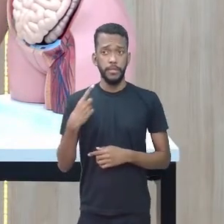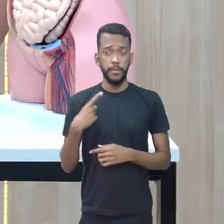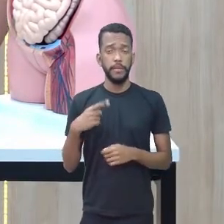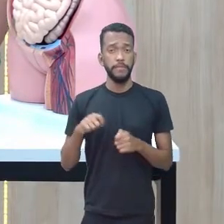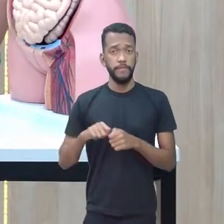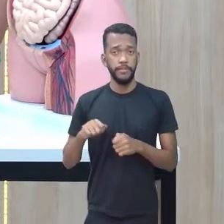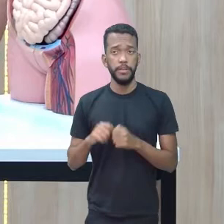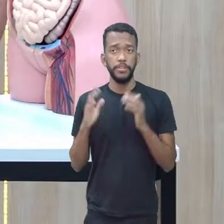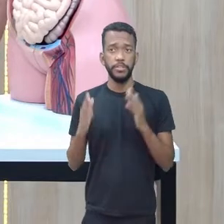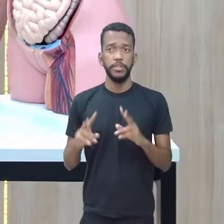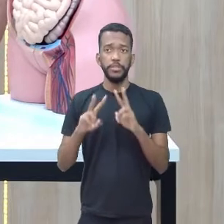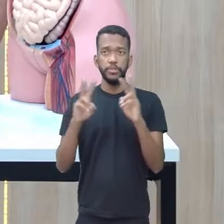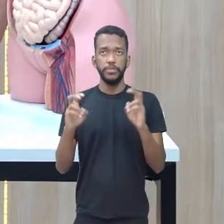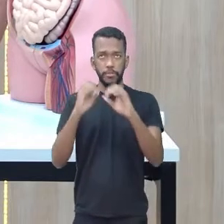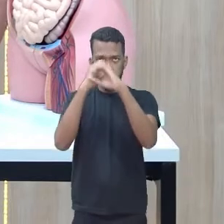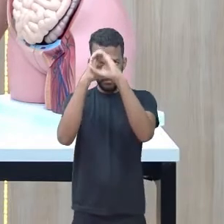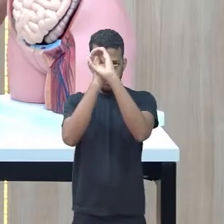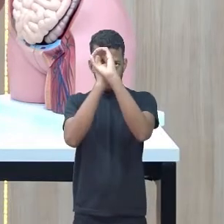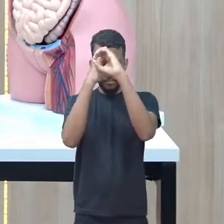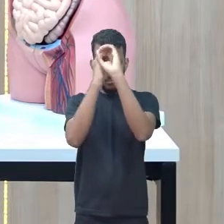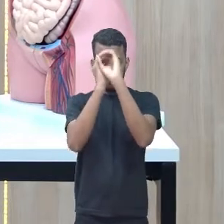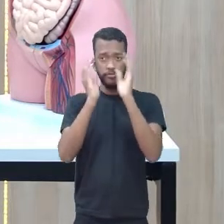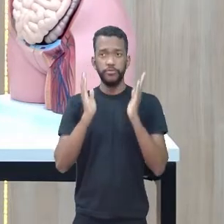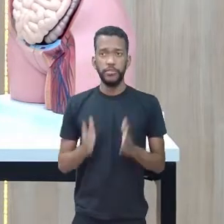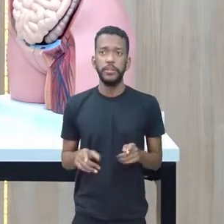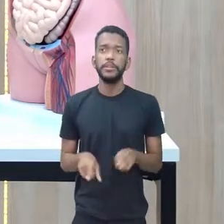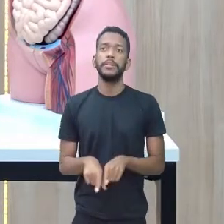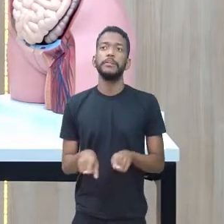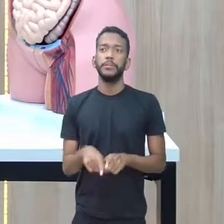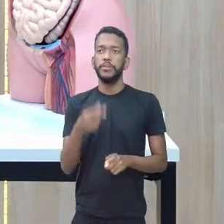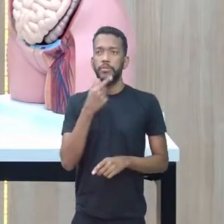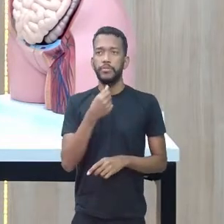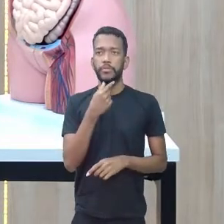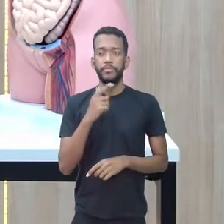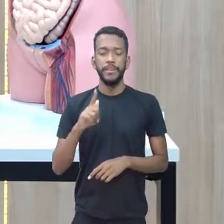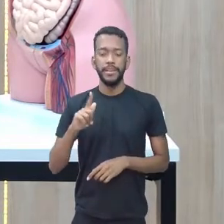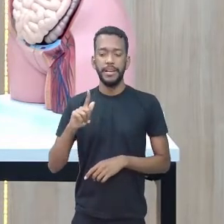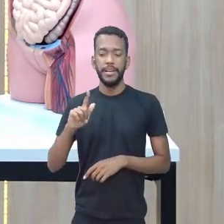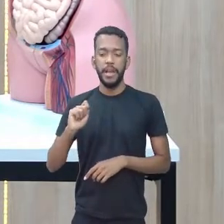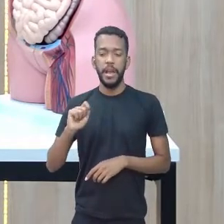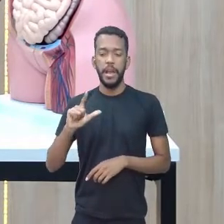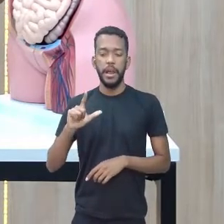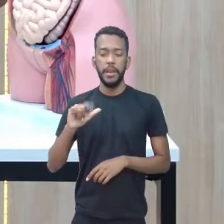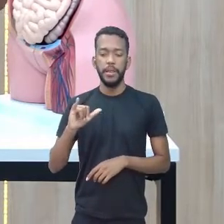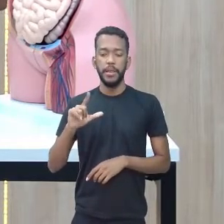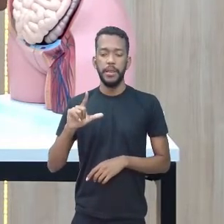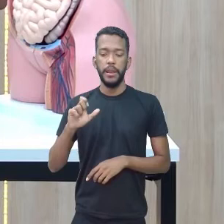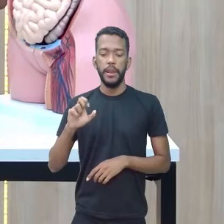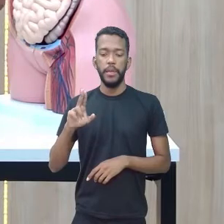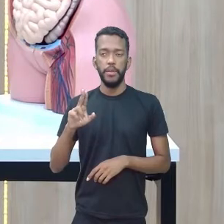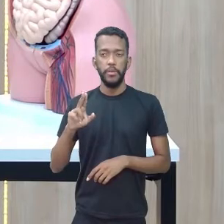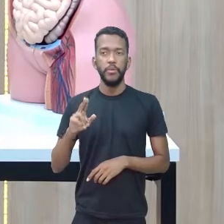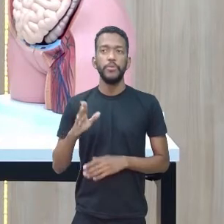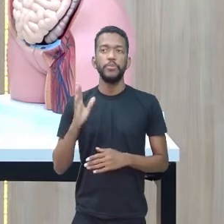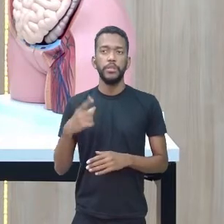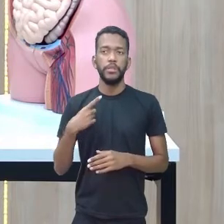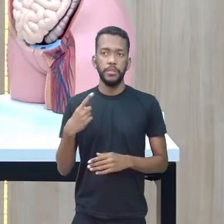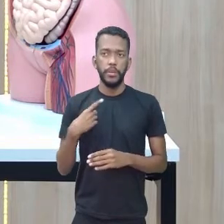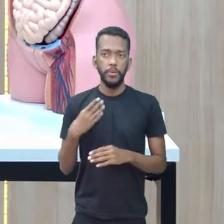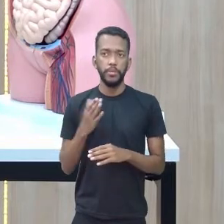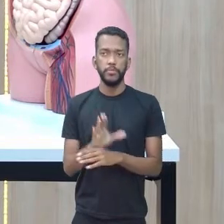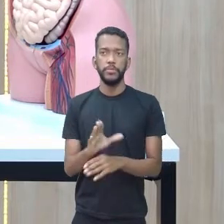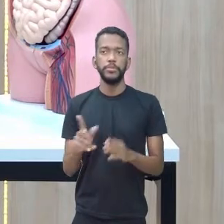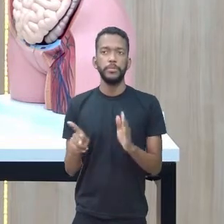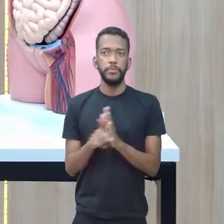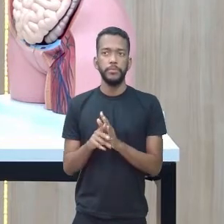questão do telescópio. Também Galileu Galilei deu uma grande contribuição para a questão do microscópio, né?